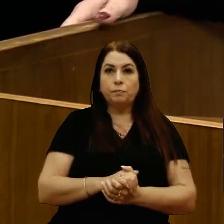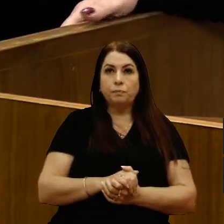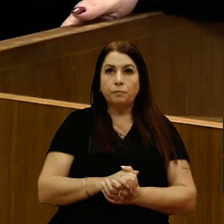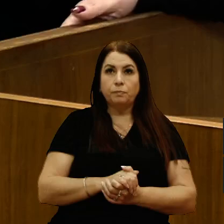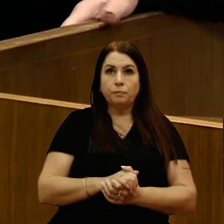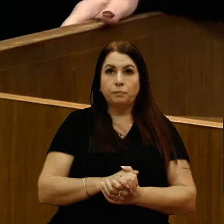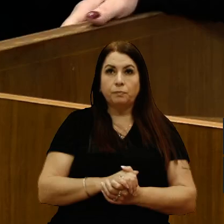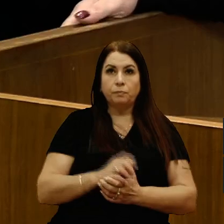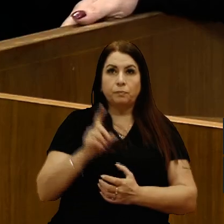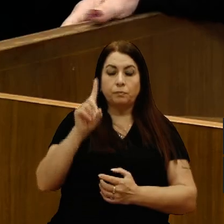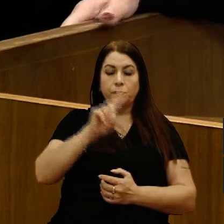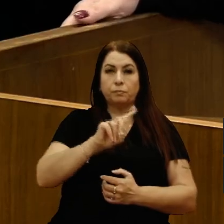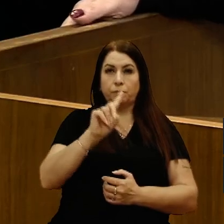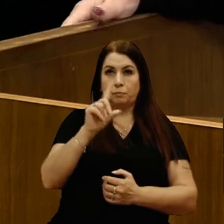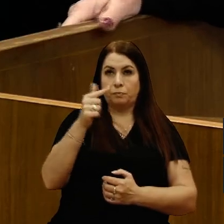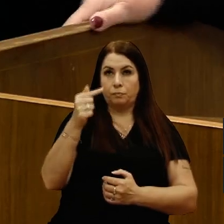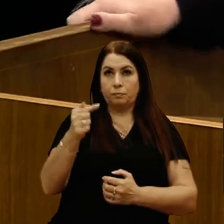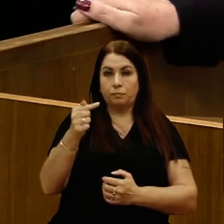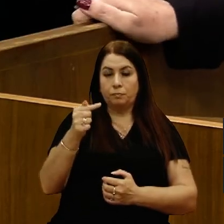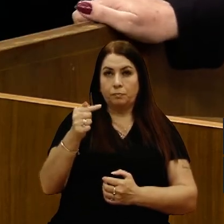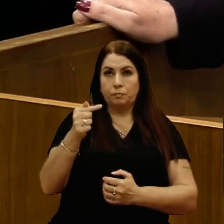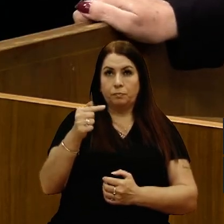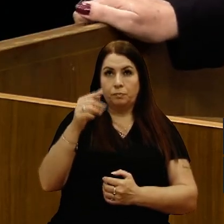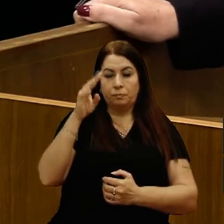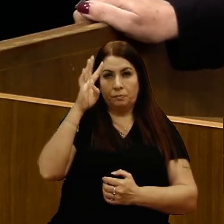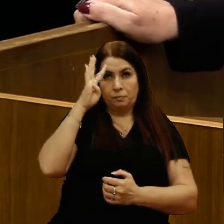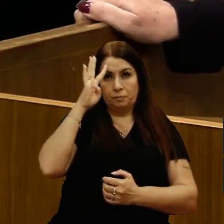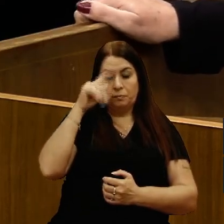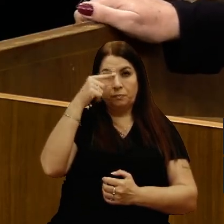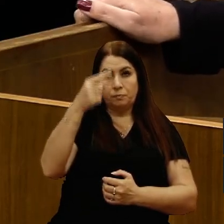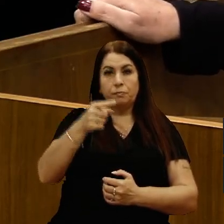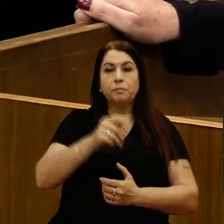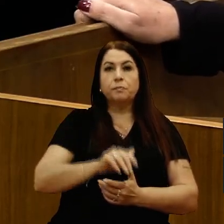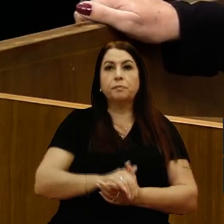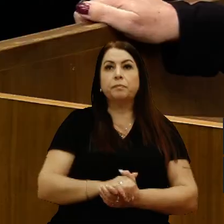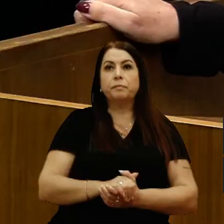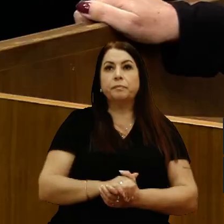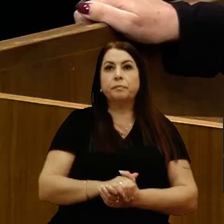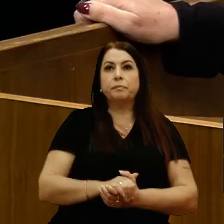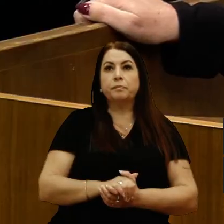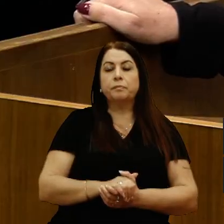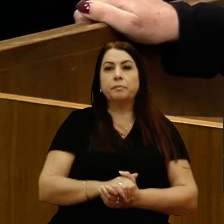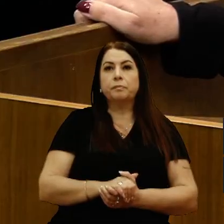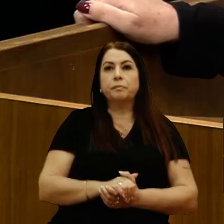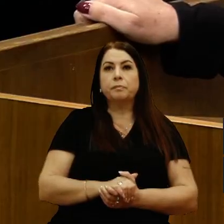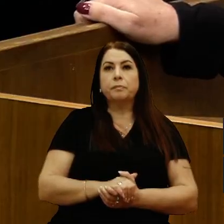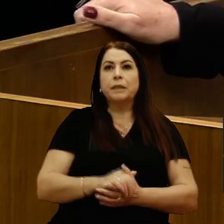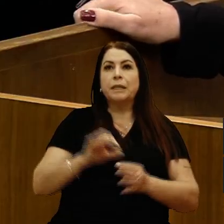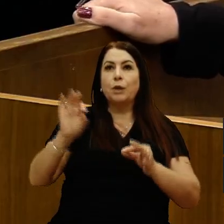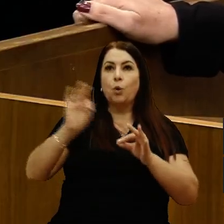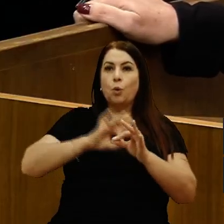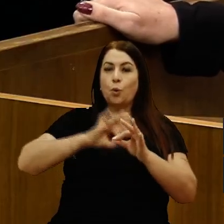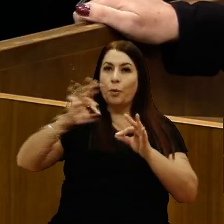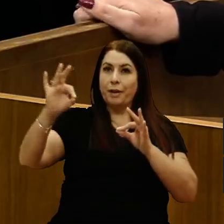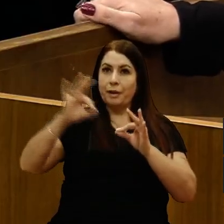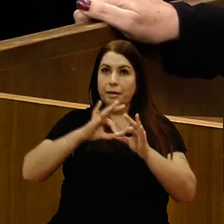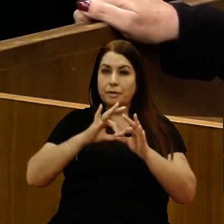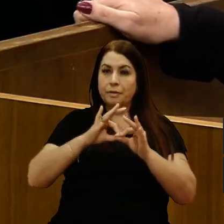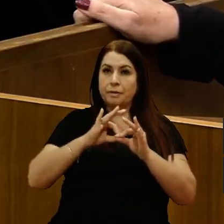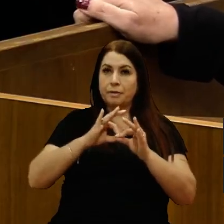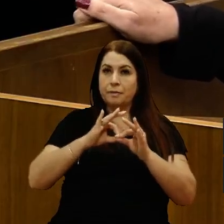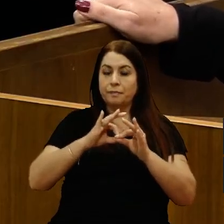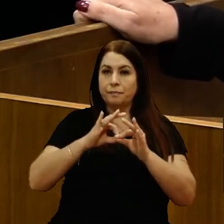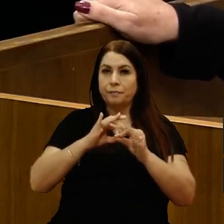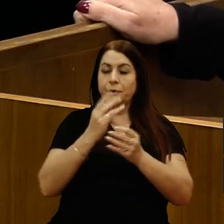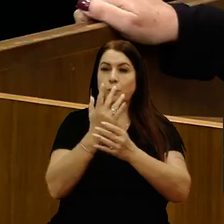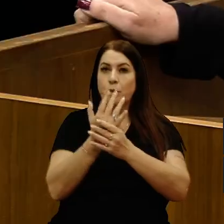no dia 17, quarta-feira próxima, terá a orquestra da